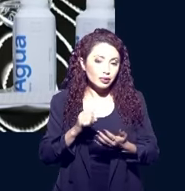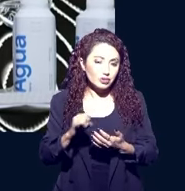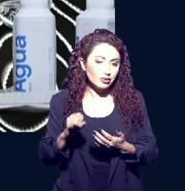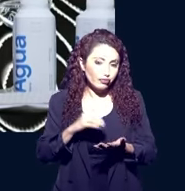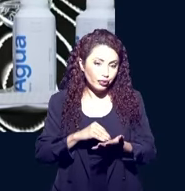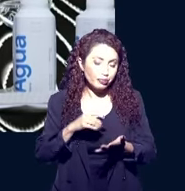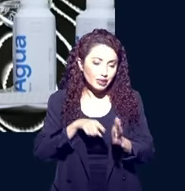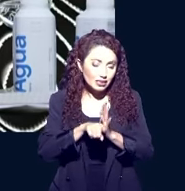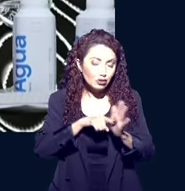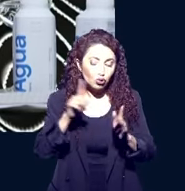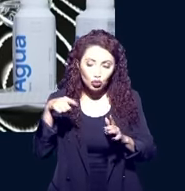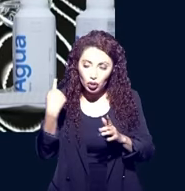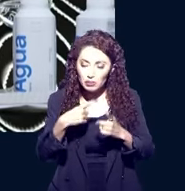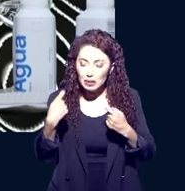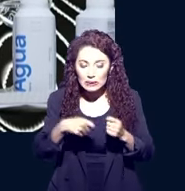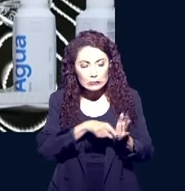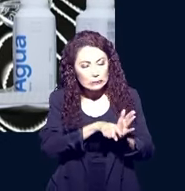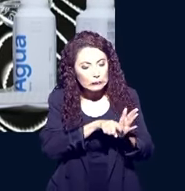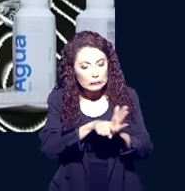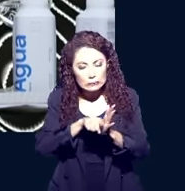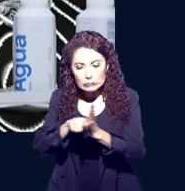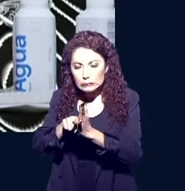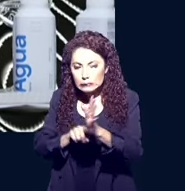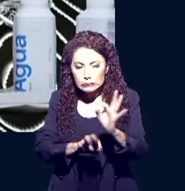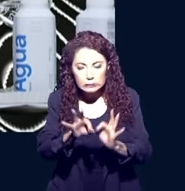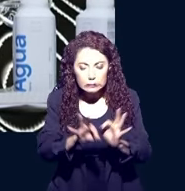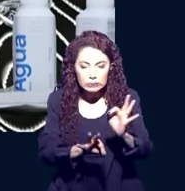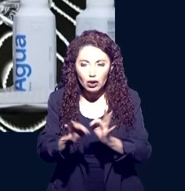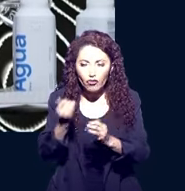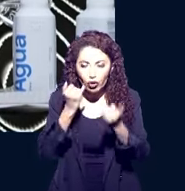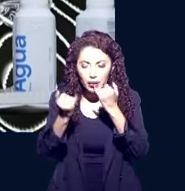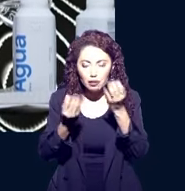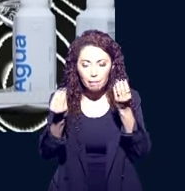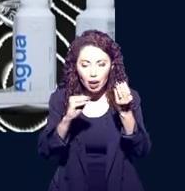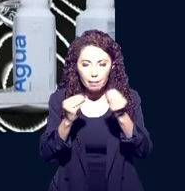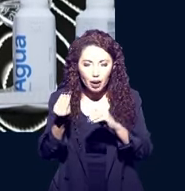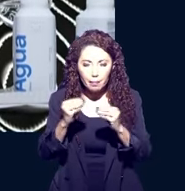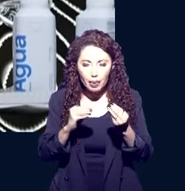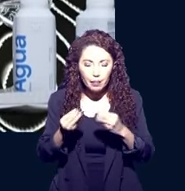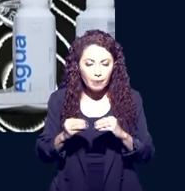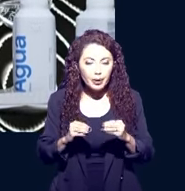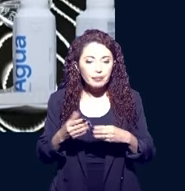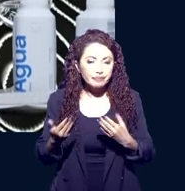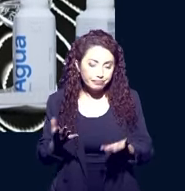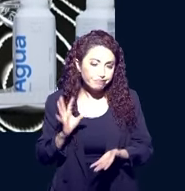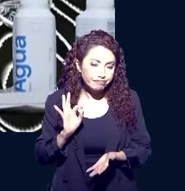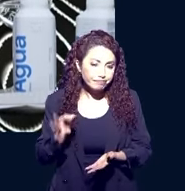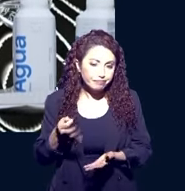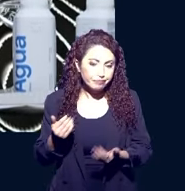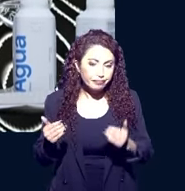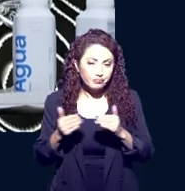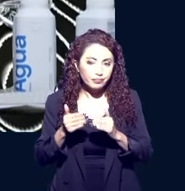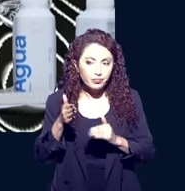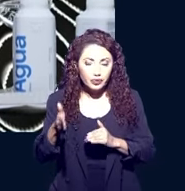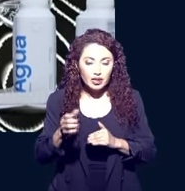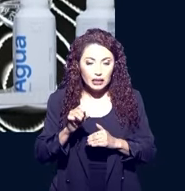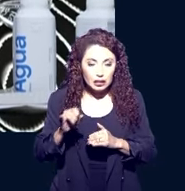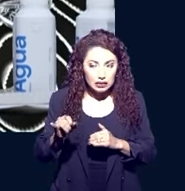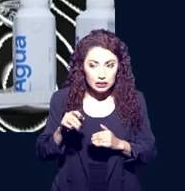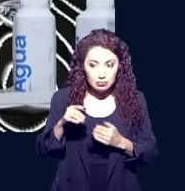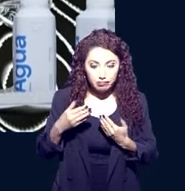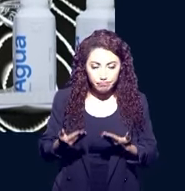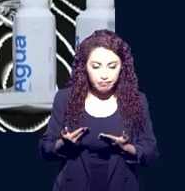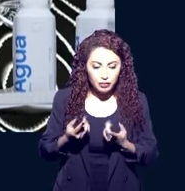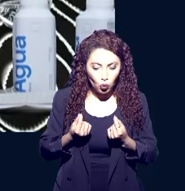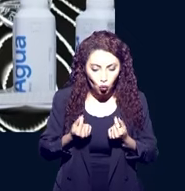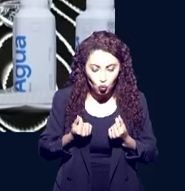mapear isso adequadamente porque eu Eu verdadeiramente concordo com você de que se o custo da relação de